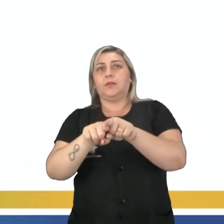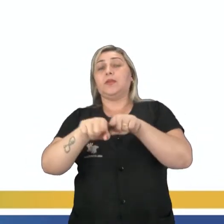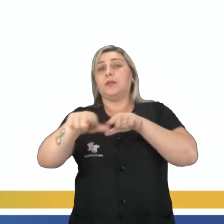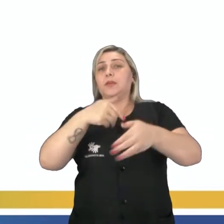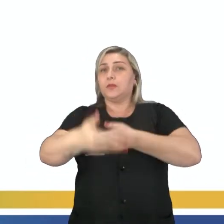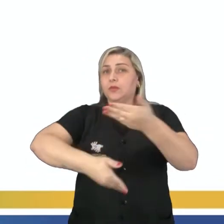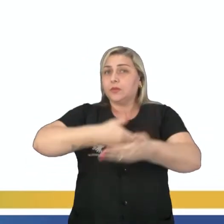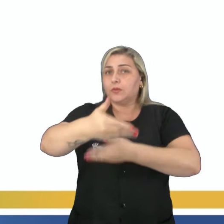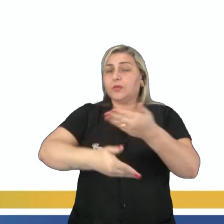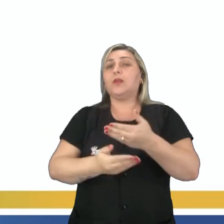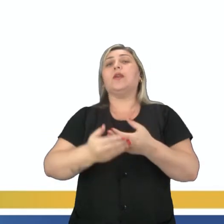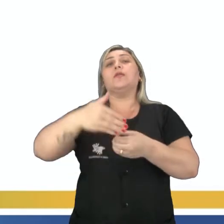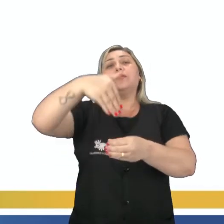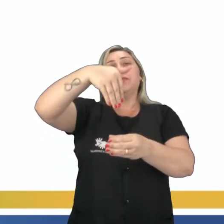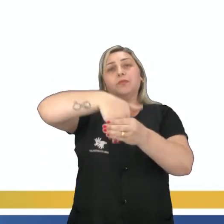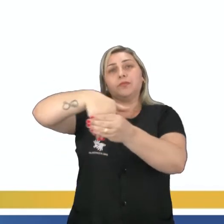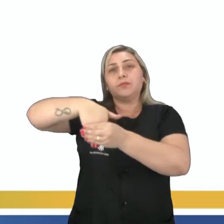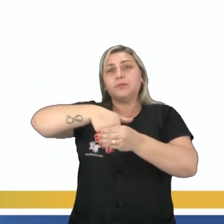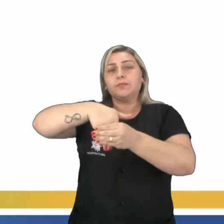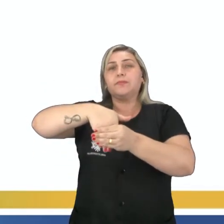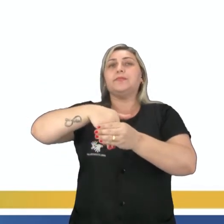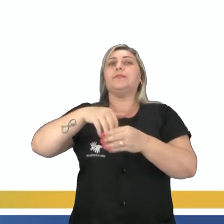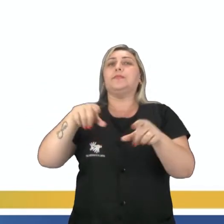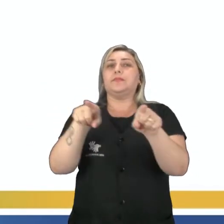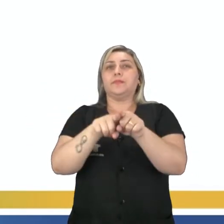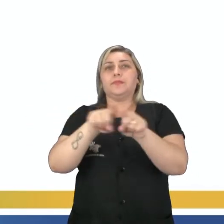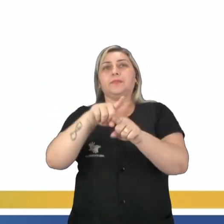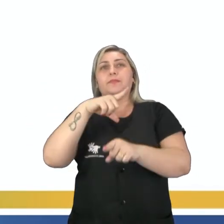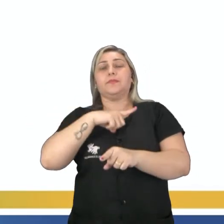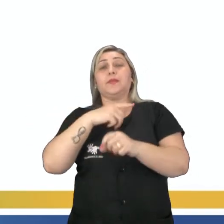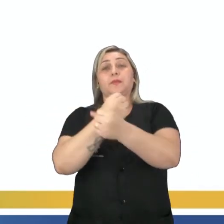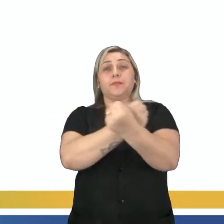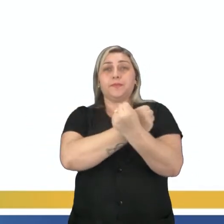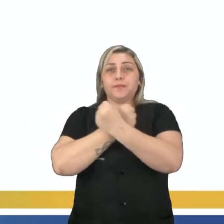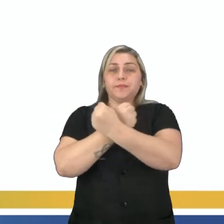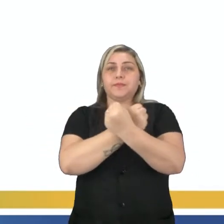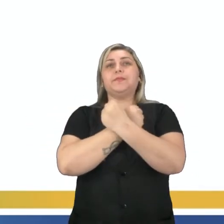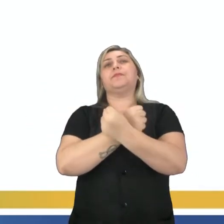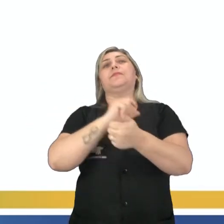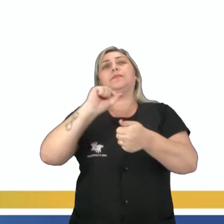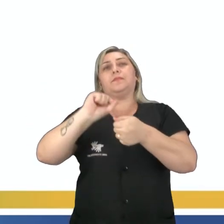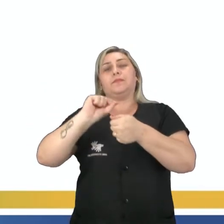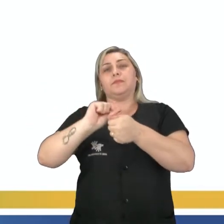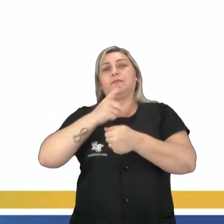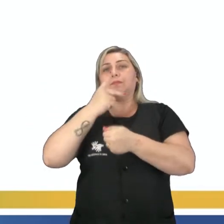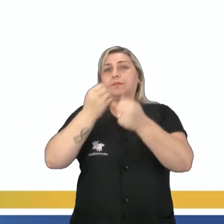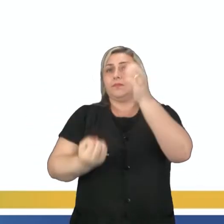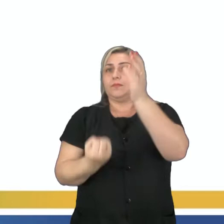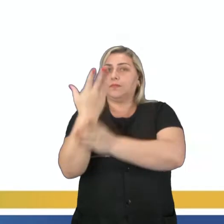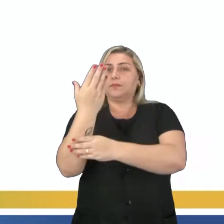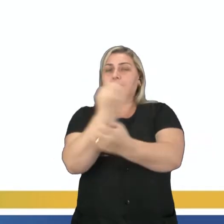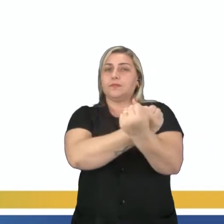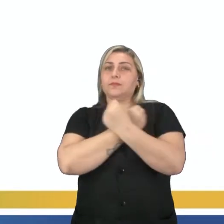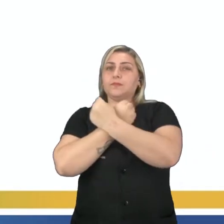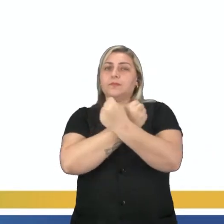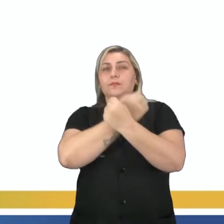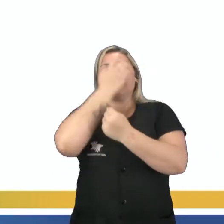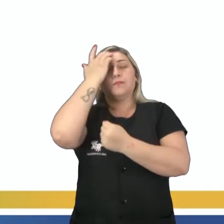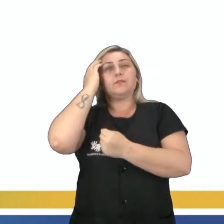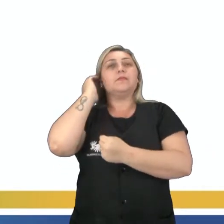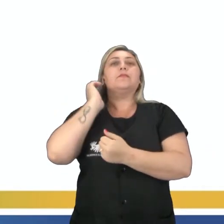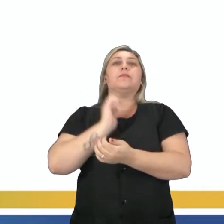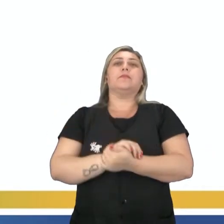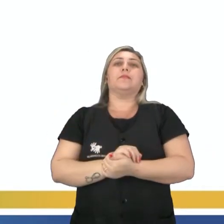seus serviços, né, de votos nas eleições. E vamos ter aqui os escravos, né, que a gente acabou de citar o surgimento dos escravos.